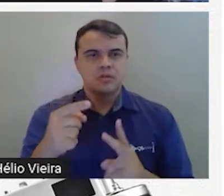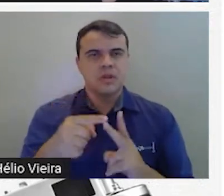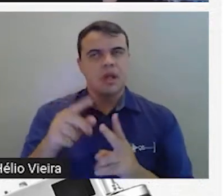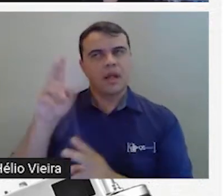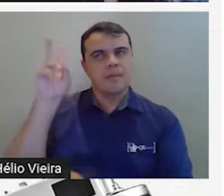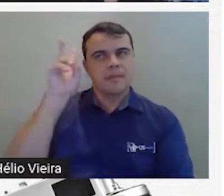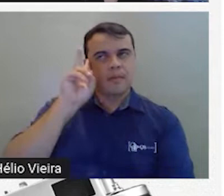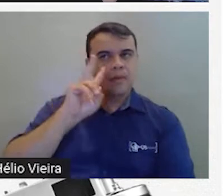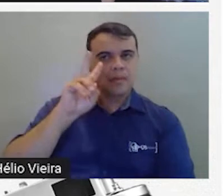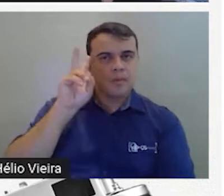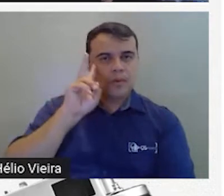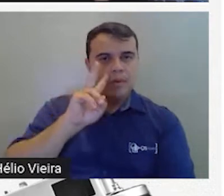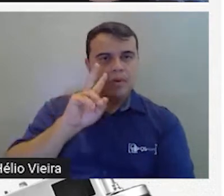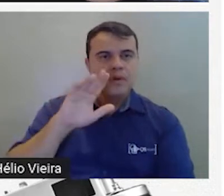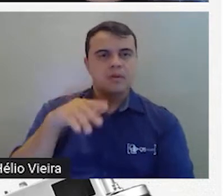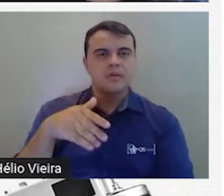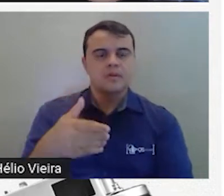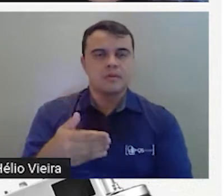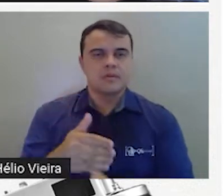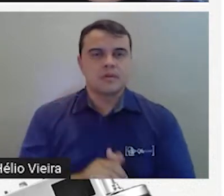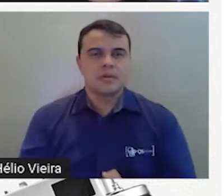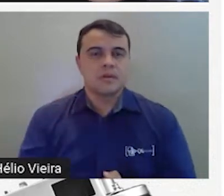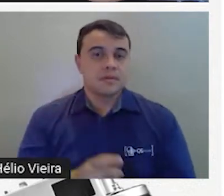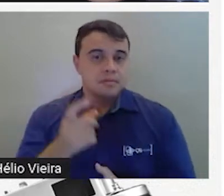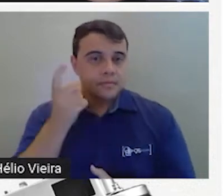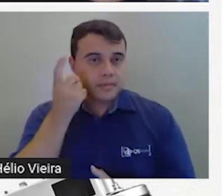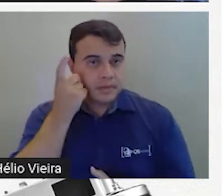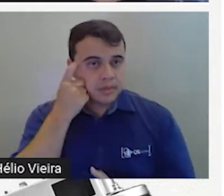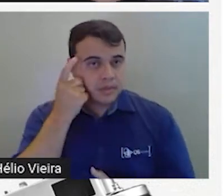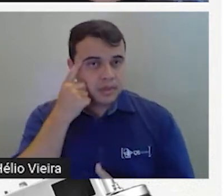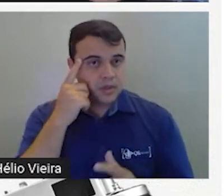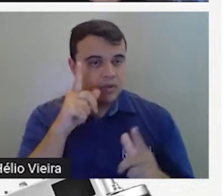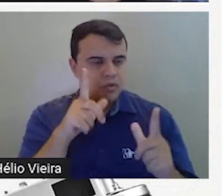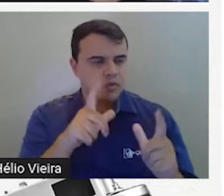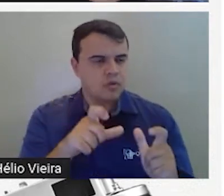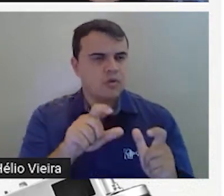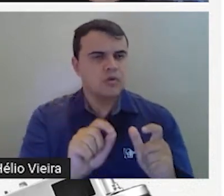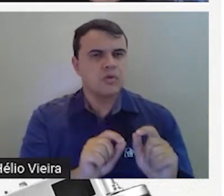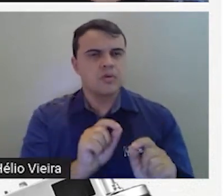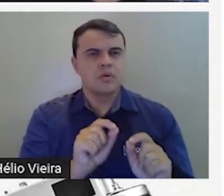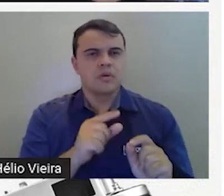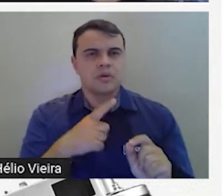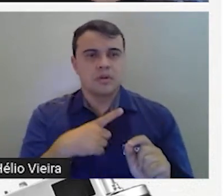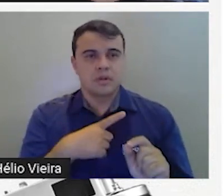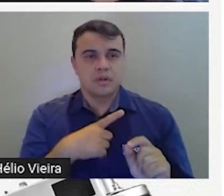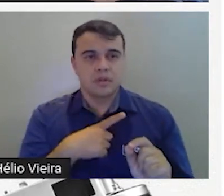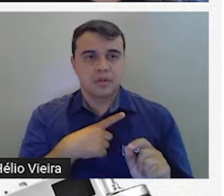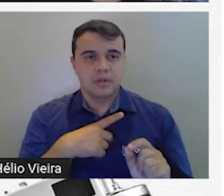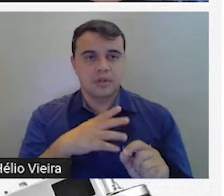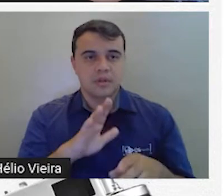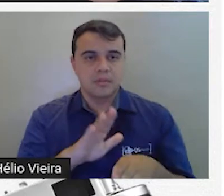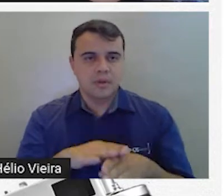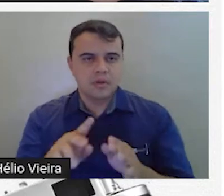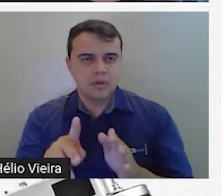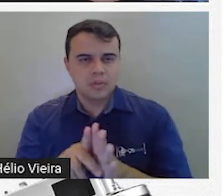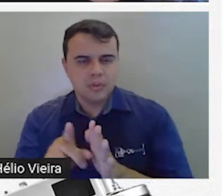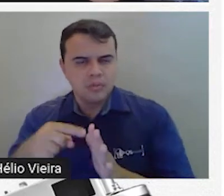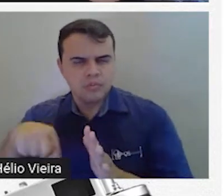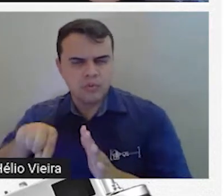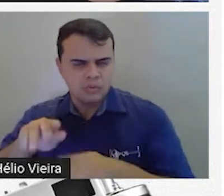memória, a gente pensar nos registros fotográficos, né, mais caseiros, a gente